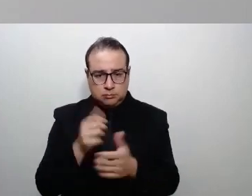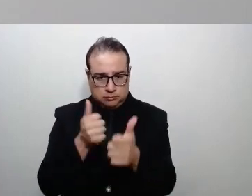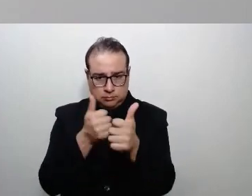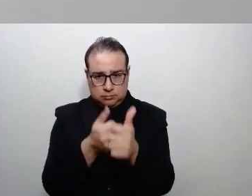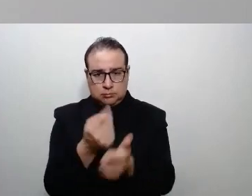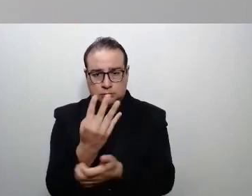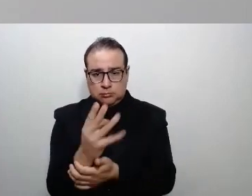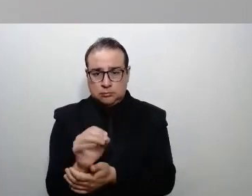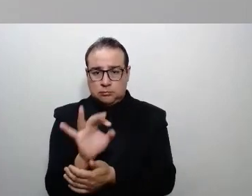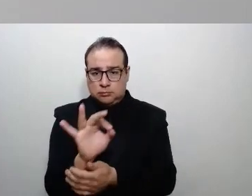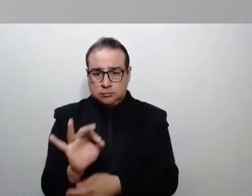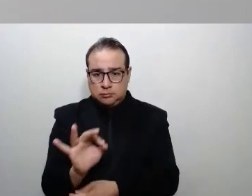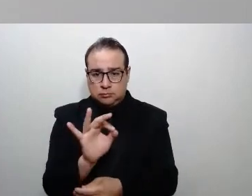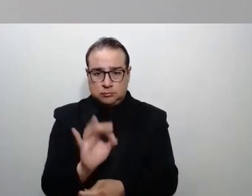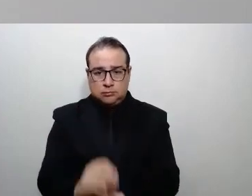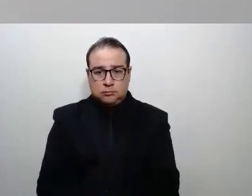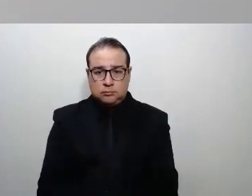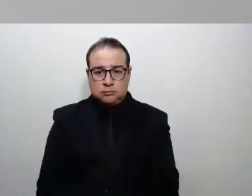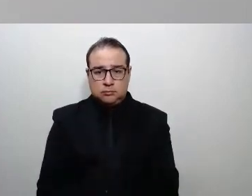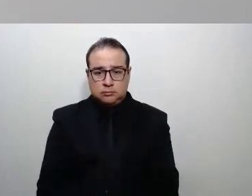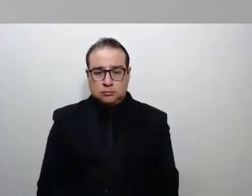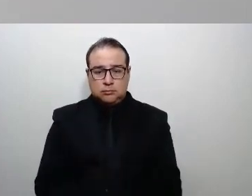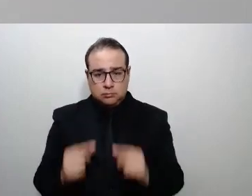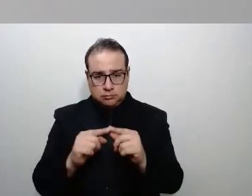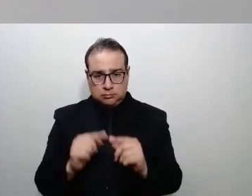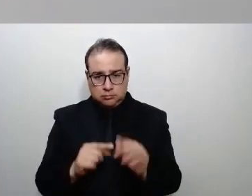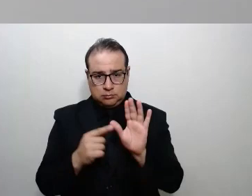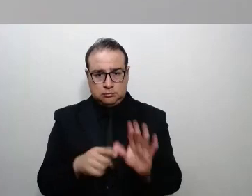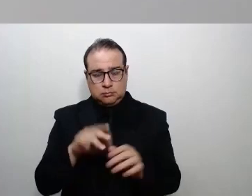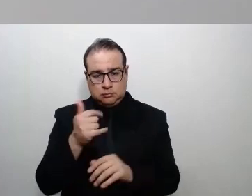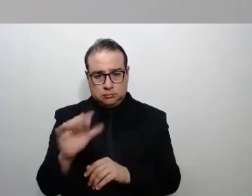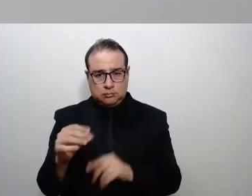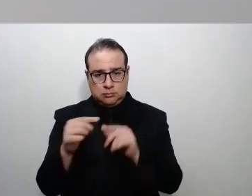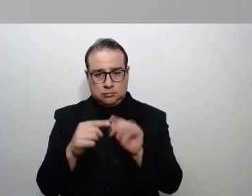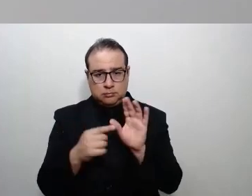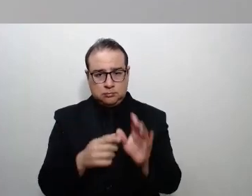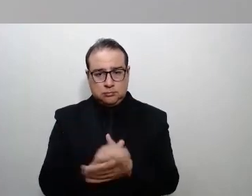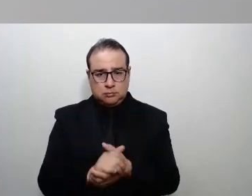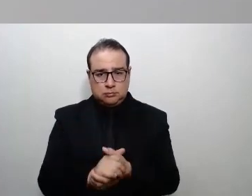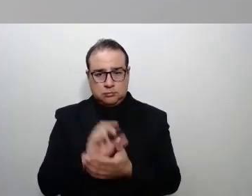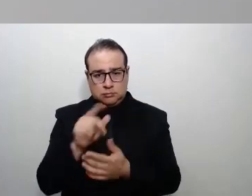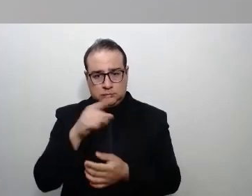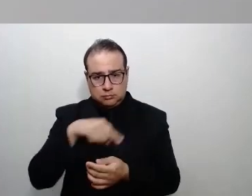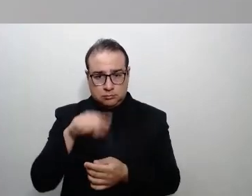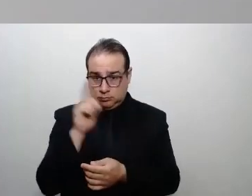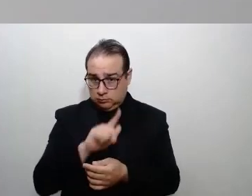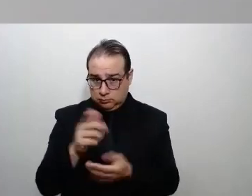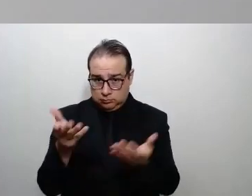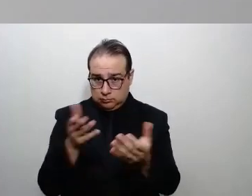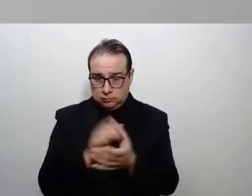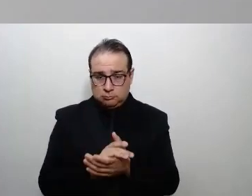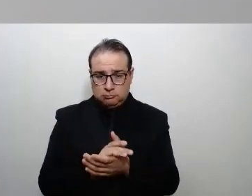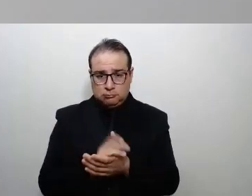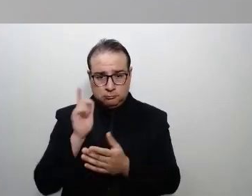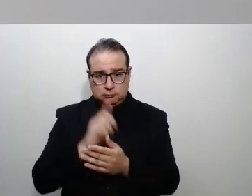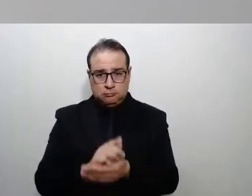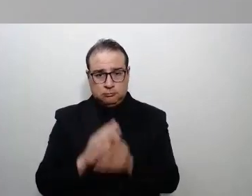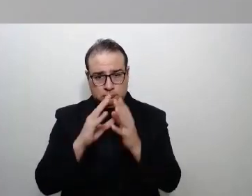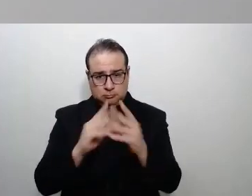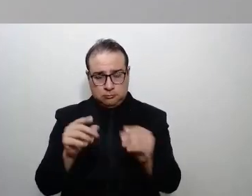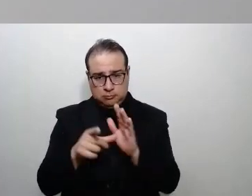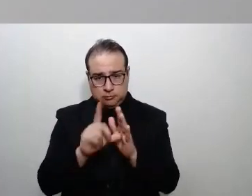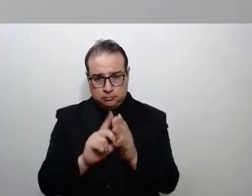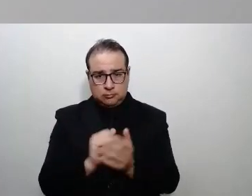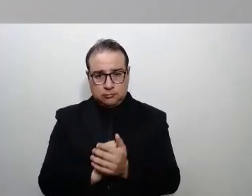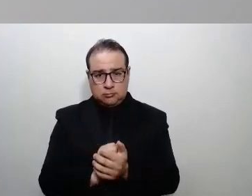40% é desrespeito a ação previdenciária se nós conseguirmos enfrentá-la antes